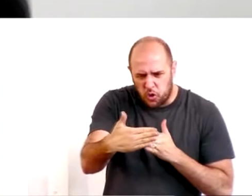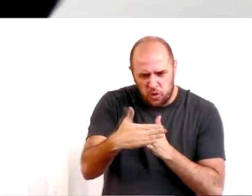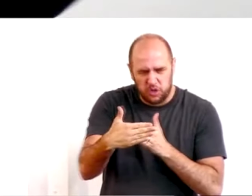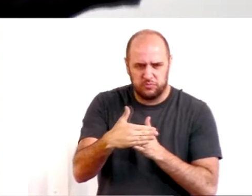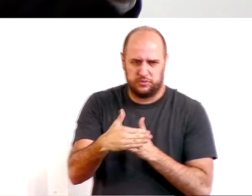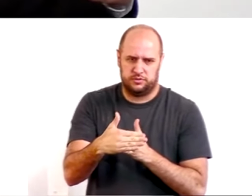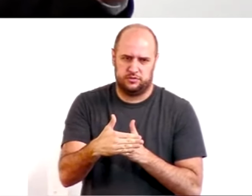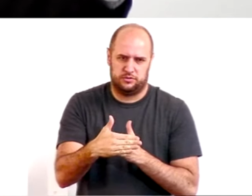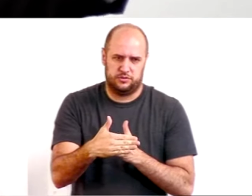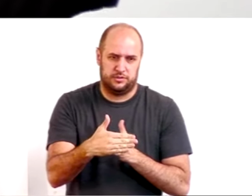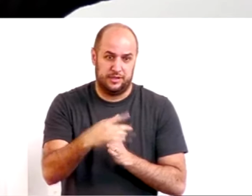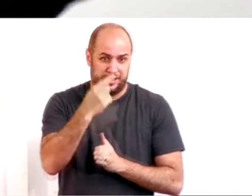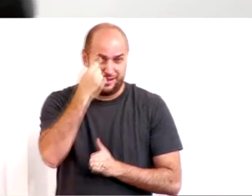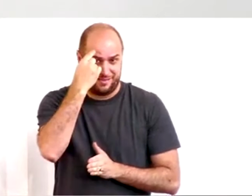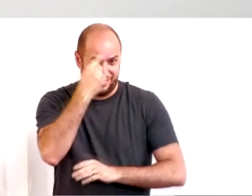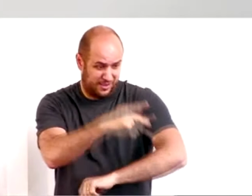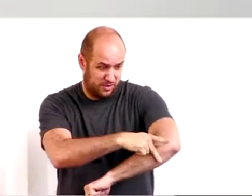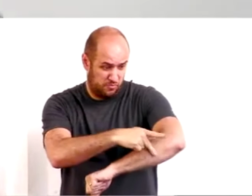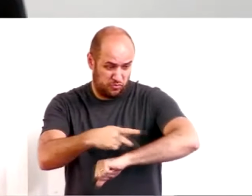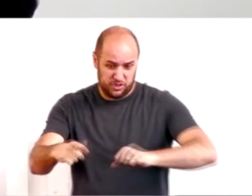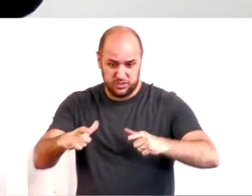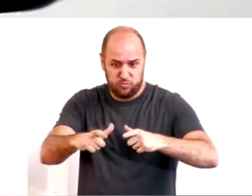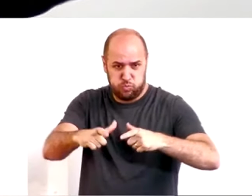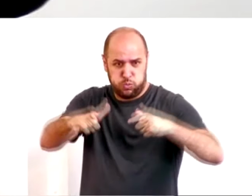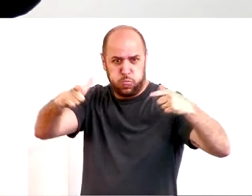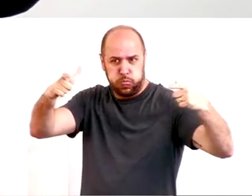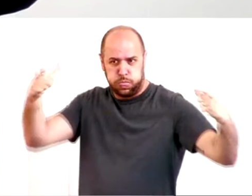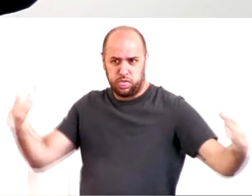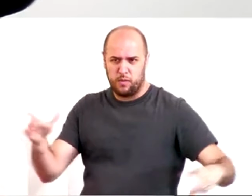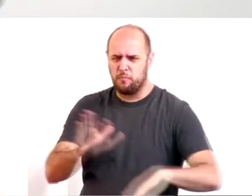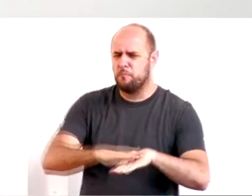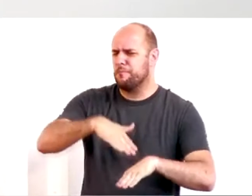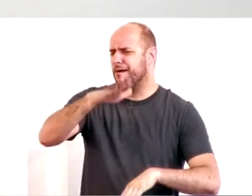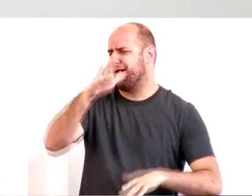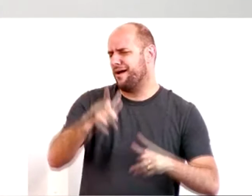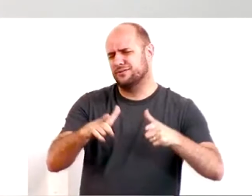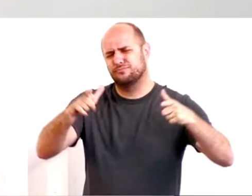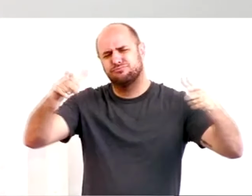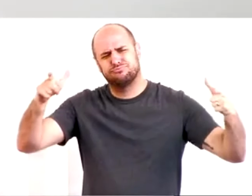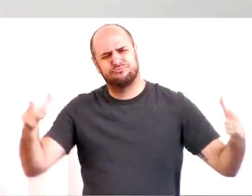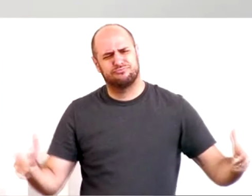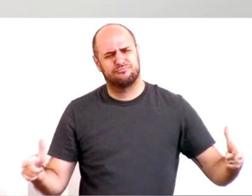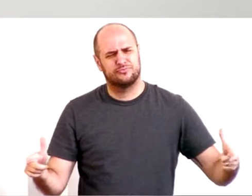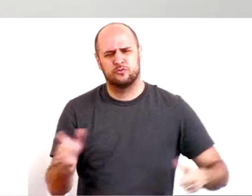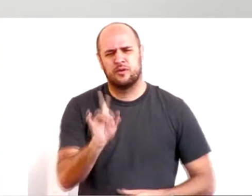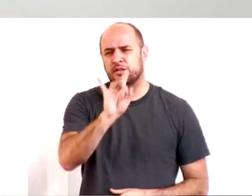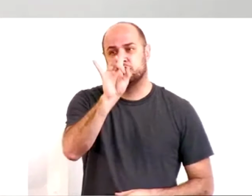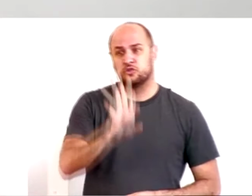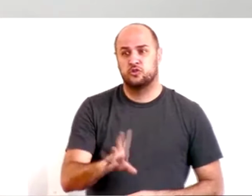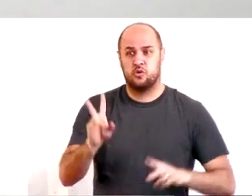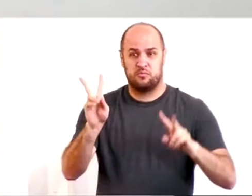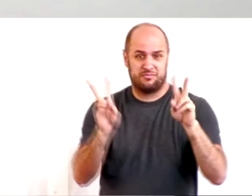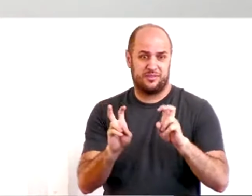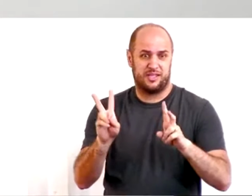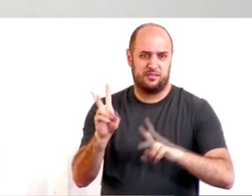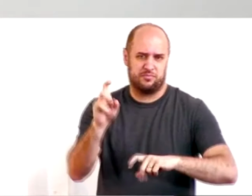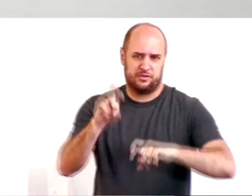mais amplo do que isso, é muito mais abrangente do que simplesmente o assunto ou tema ou tópico